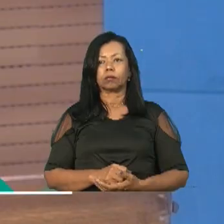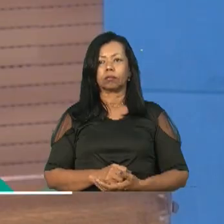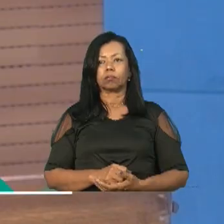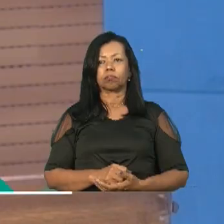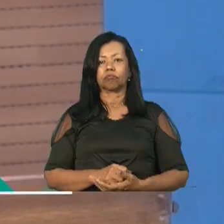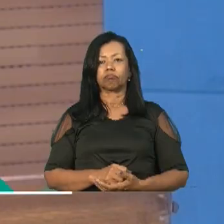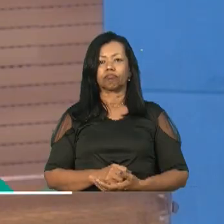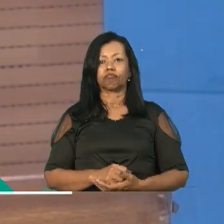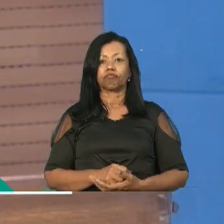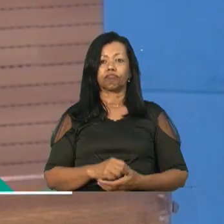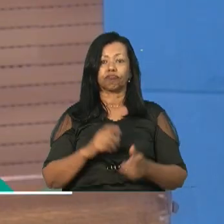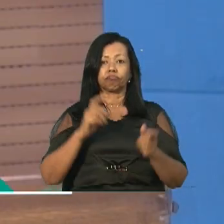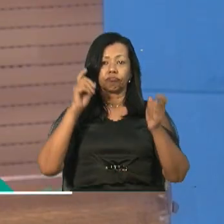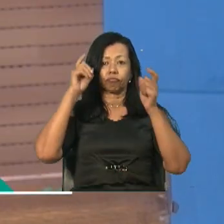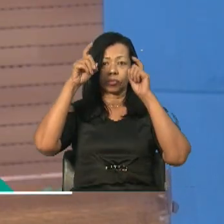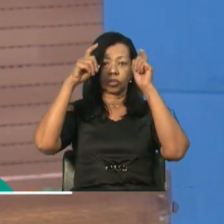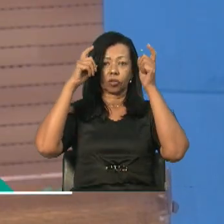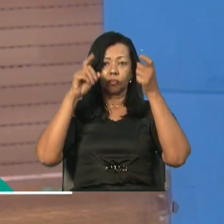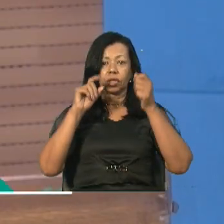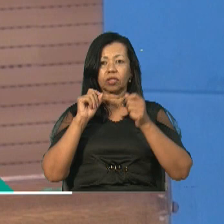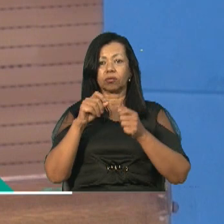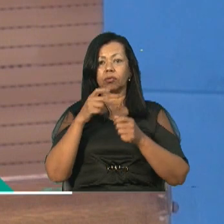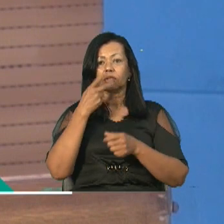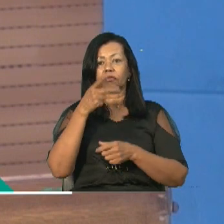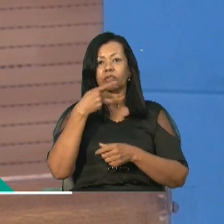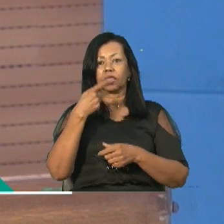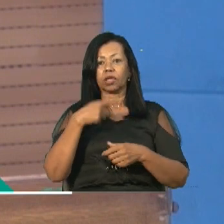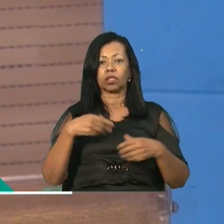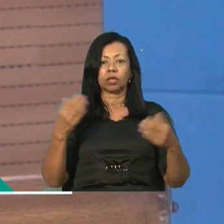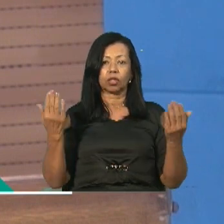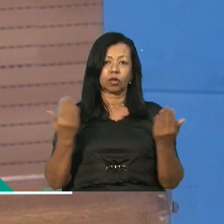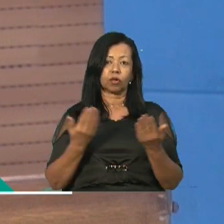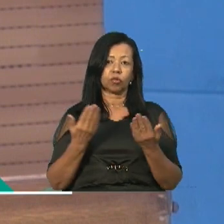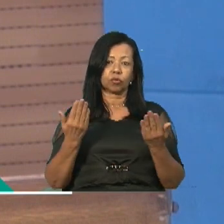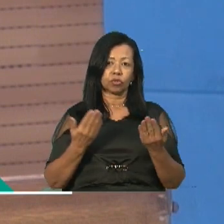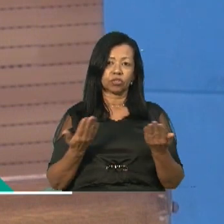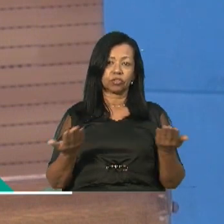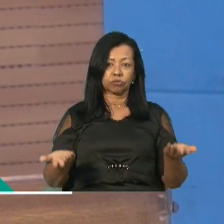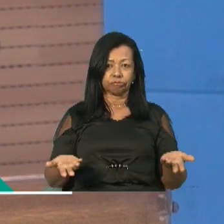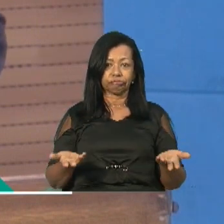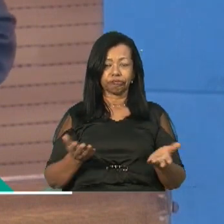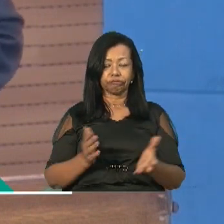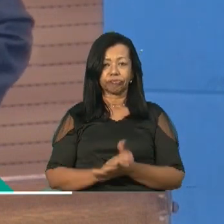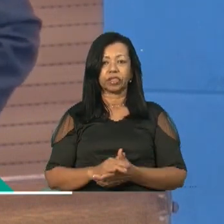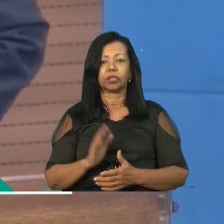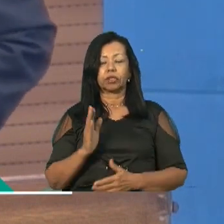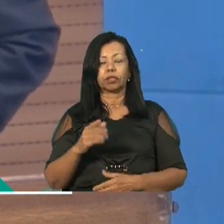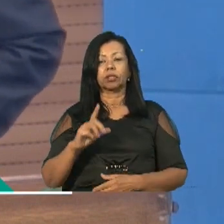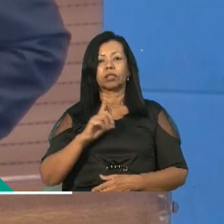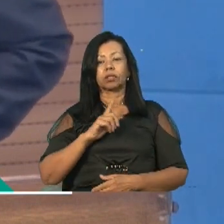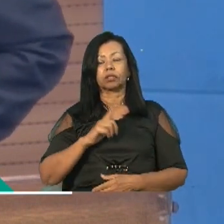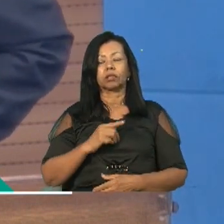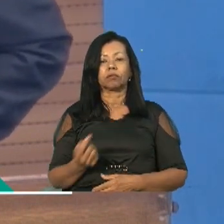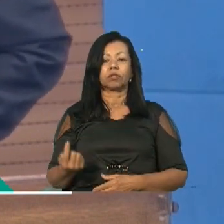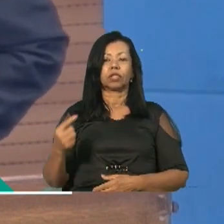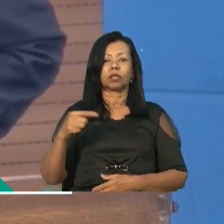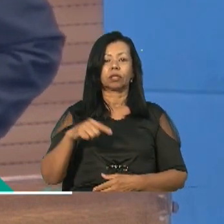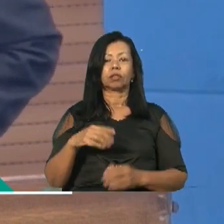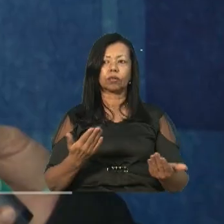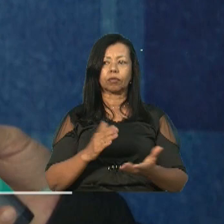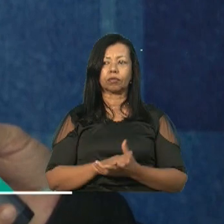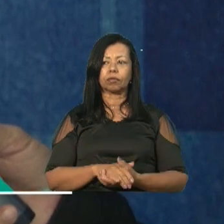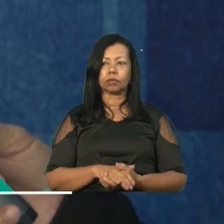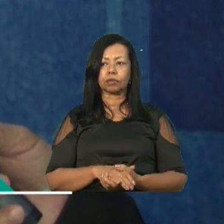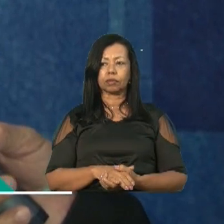o presidente da LUBRAC, Associação Luso-Brasileira de Cubatão, Maurício Campina, a noite foi